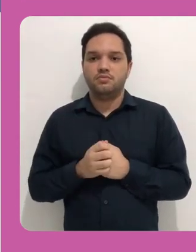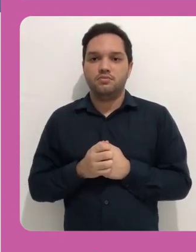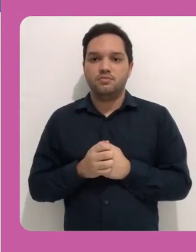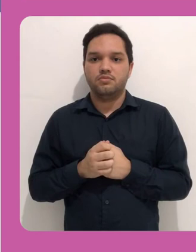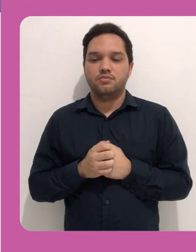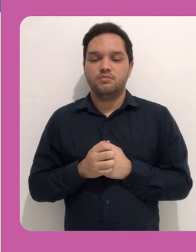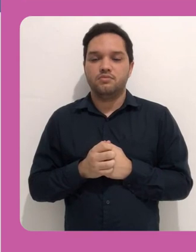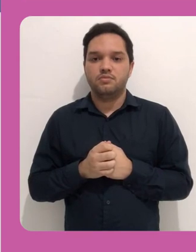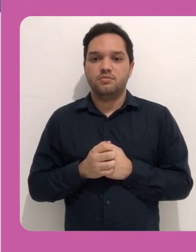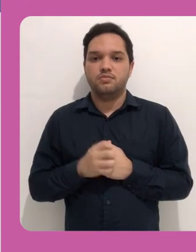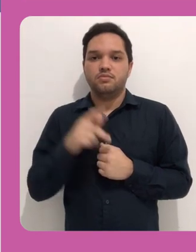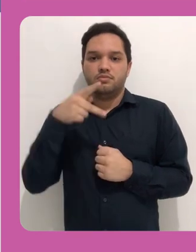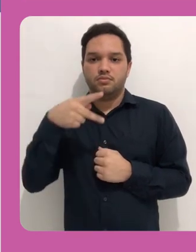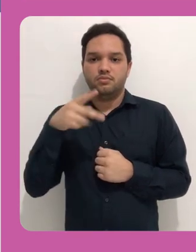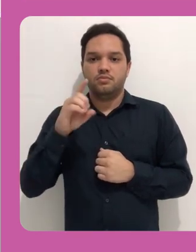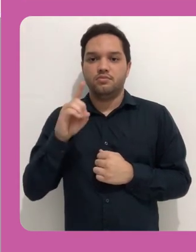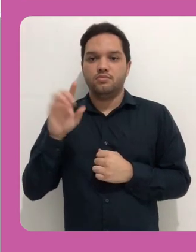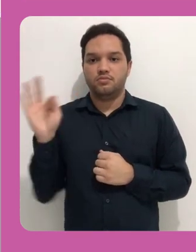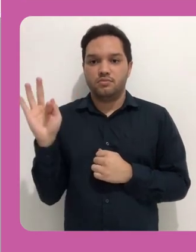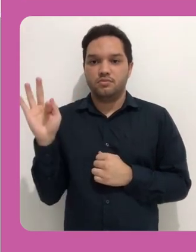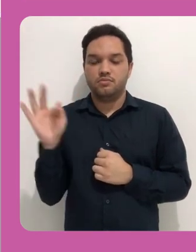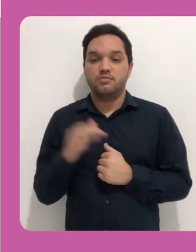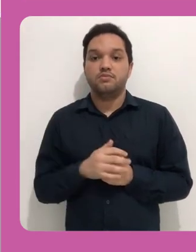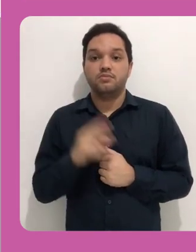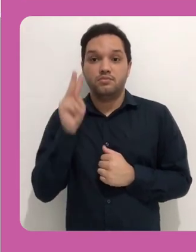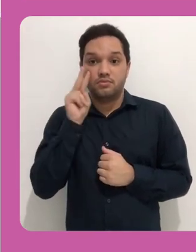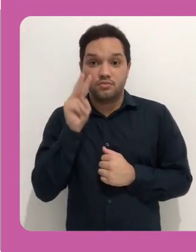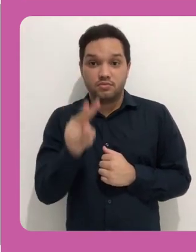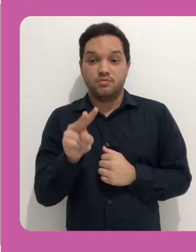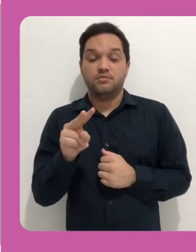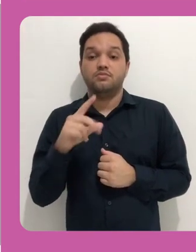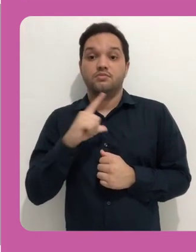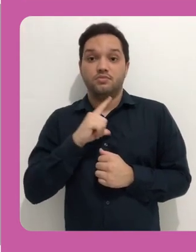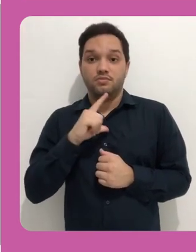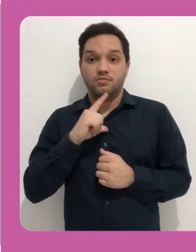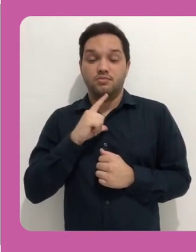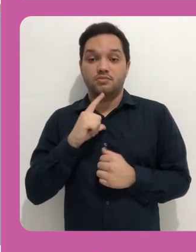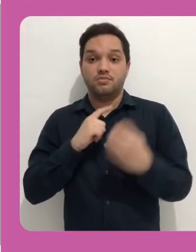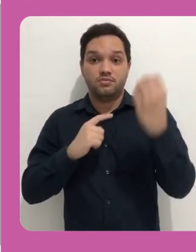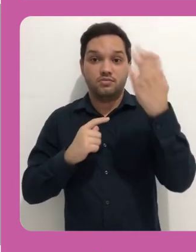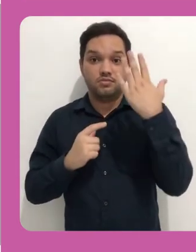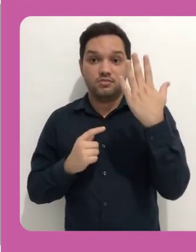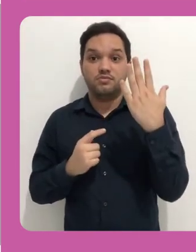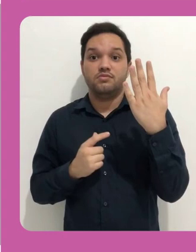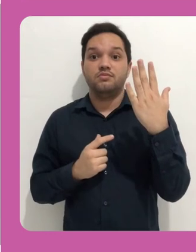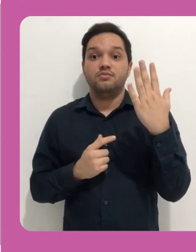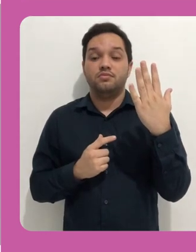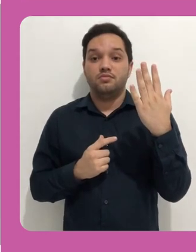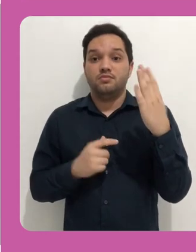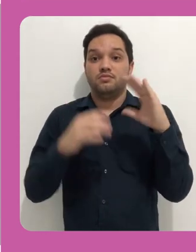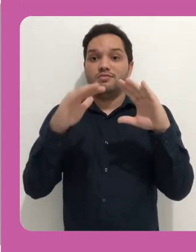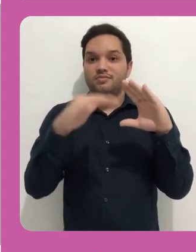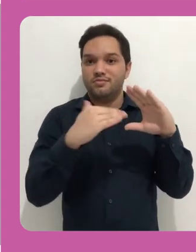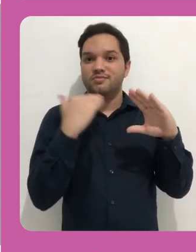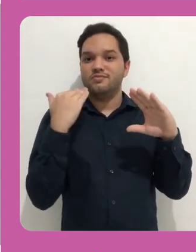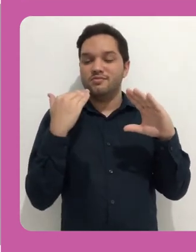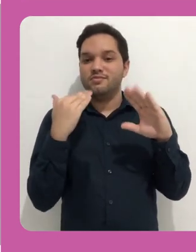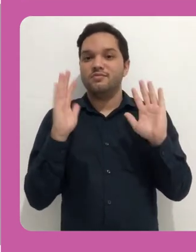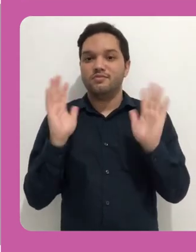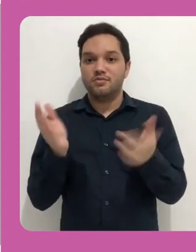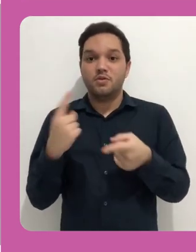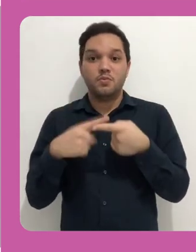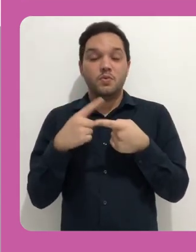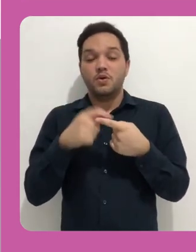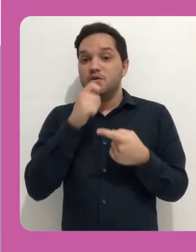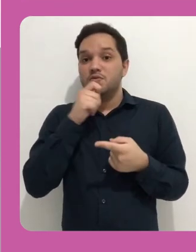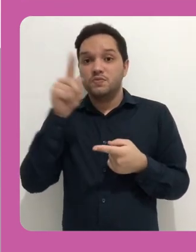aqui qualquer um arquivo PDF. E vejam que aqui já aparece, ó, a declaração de texto